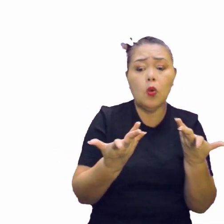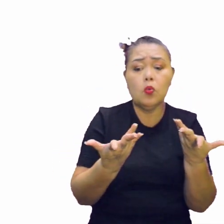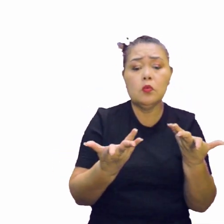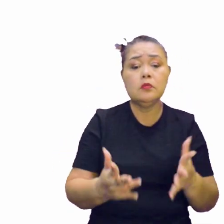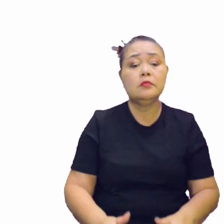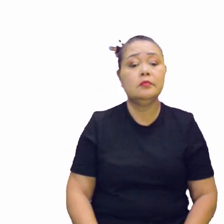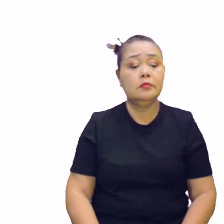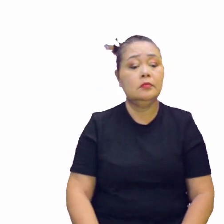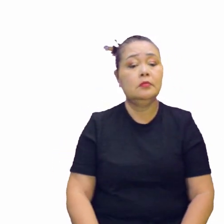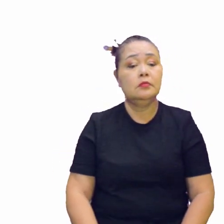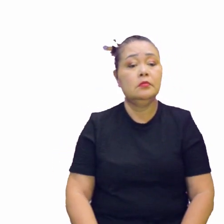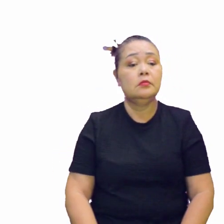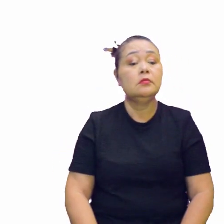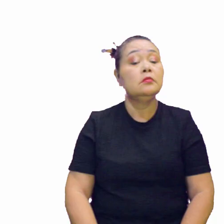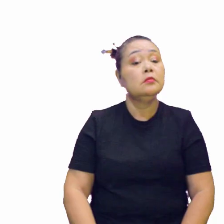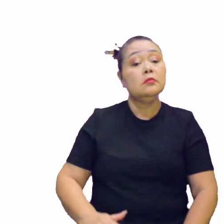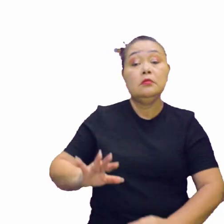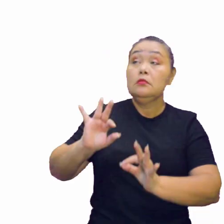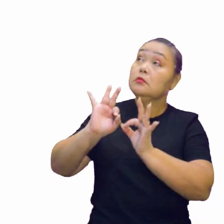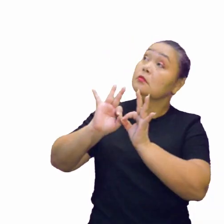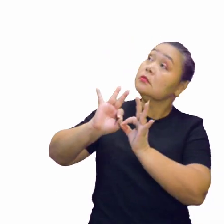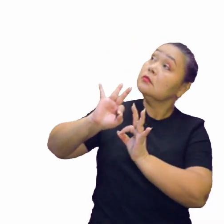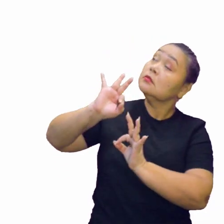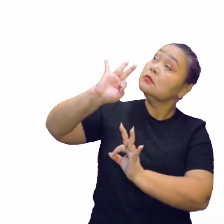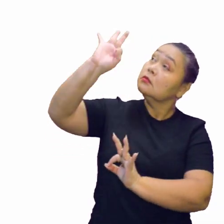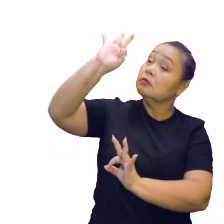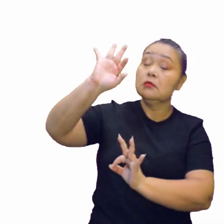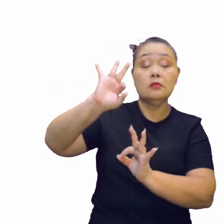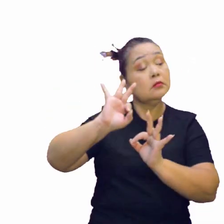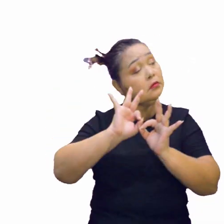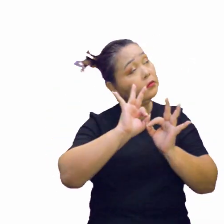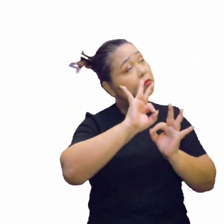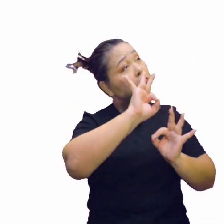A altura de cada componente,